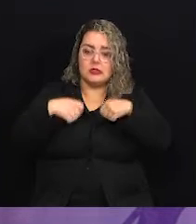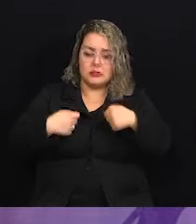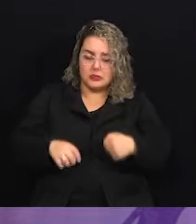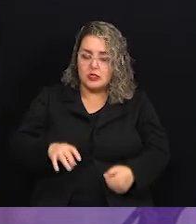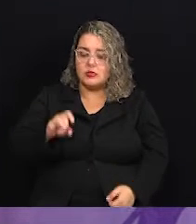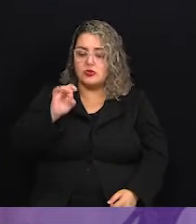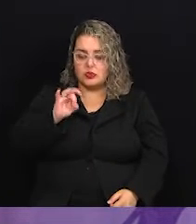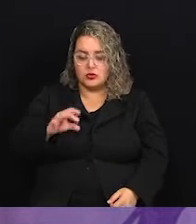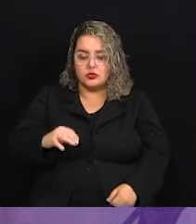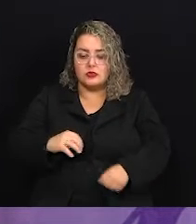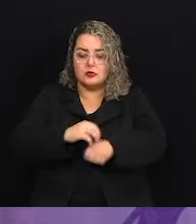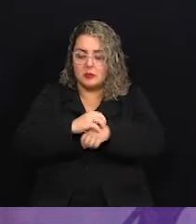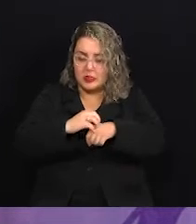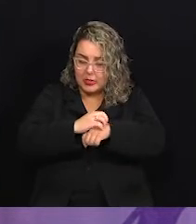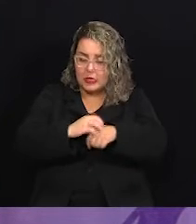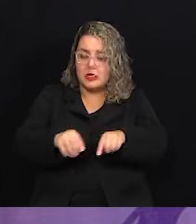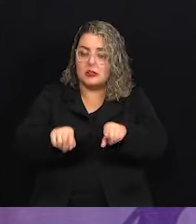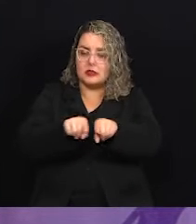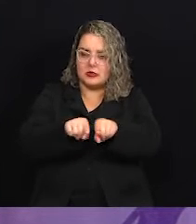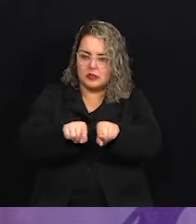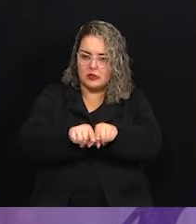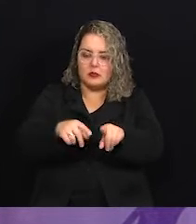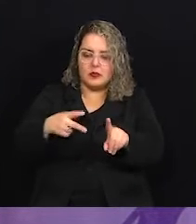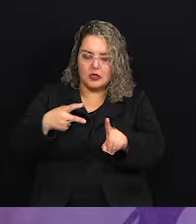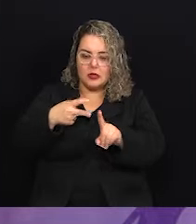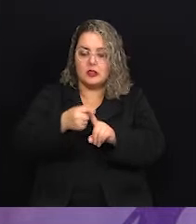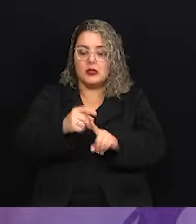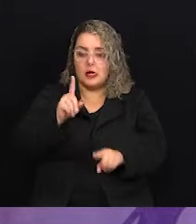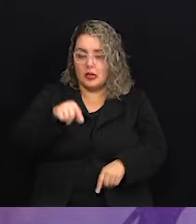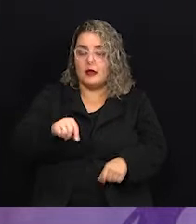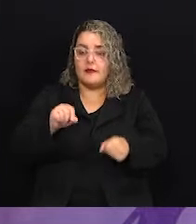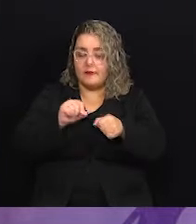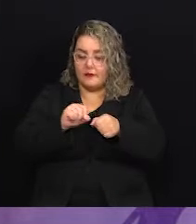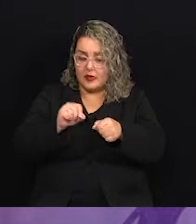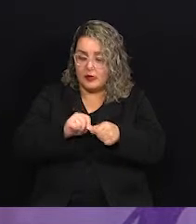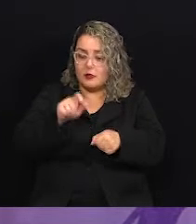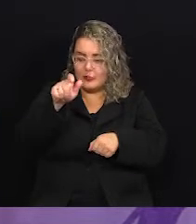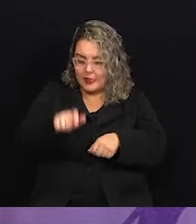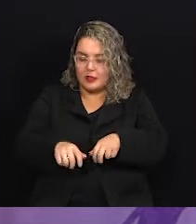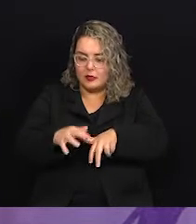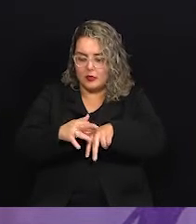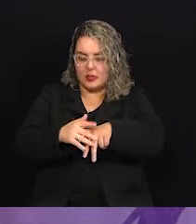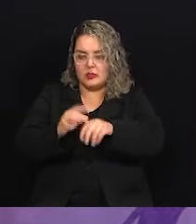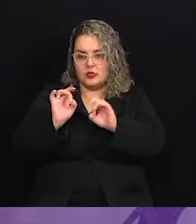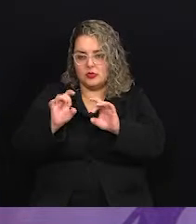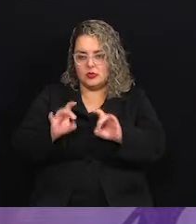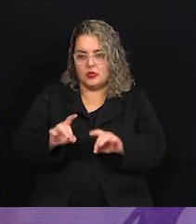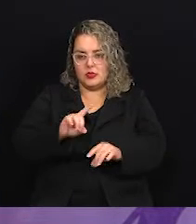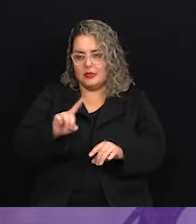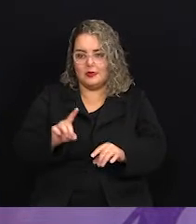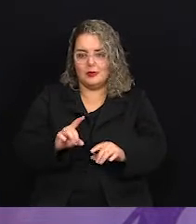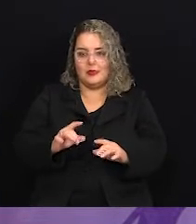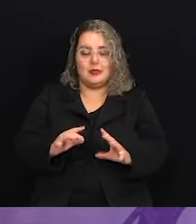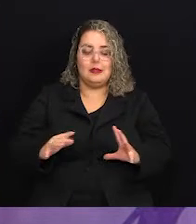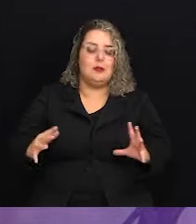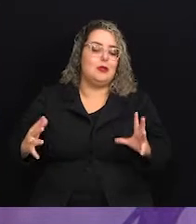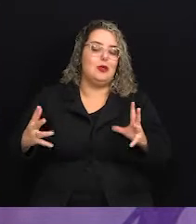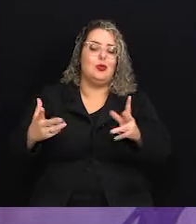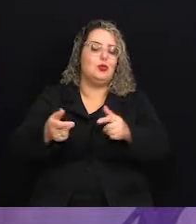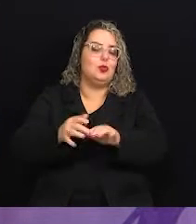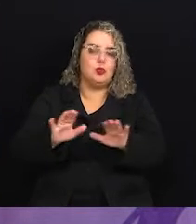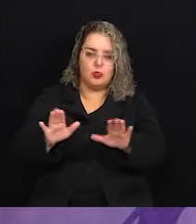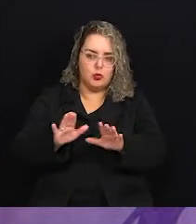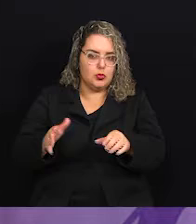é apenas para rinite alérgica, e também a vacina ela é feita para aquele paciente. Não existe vacina